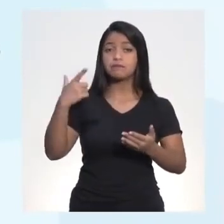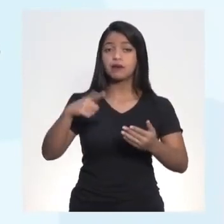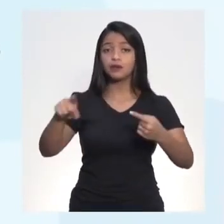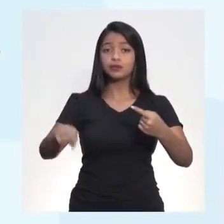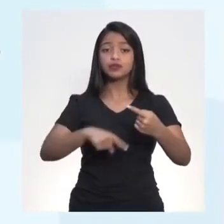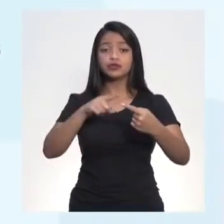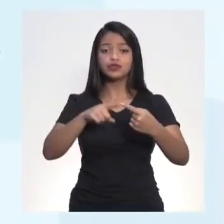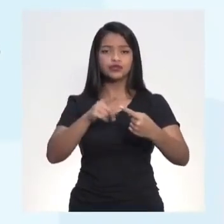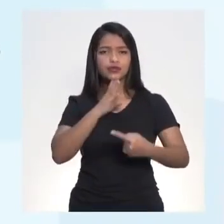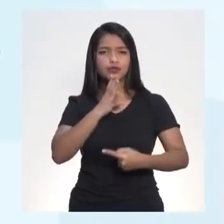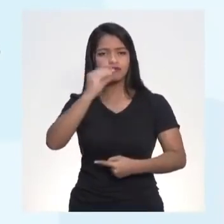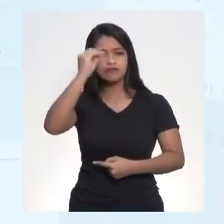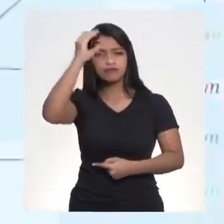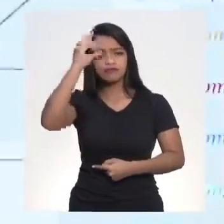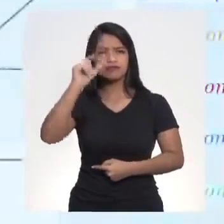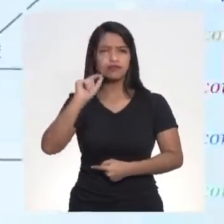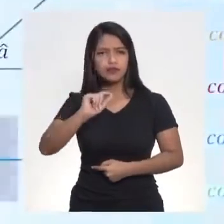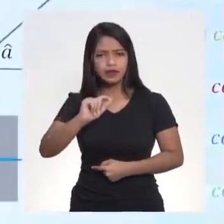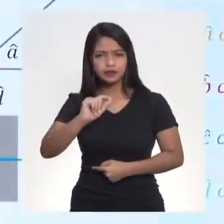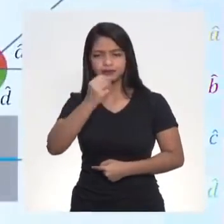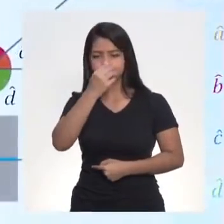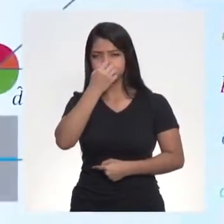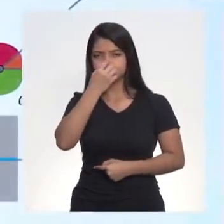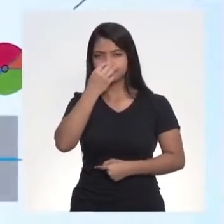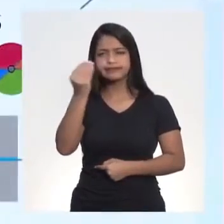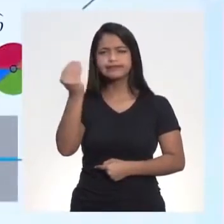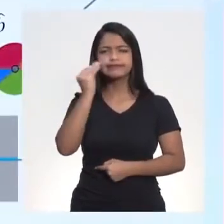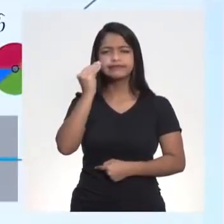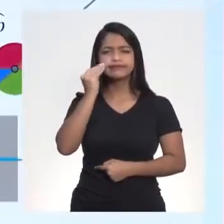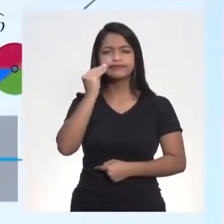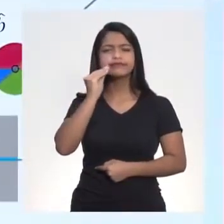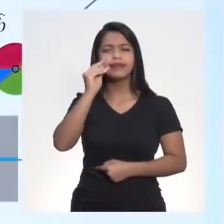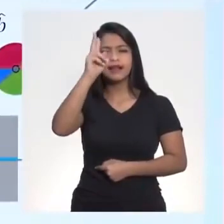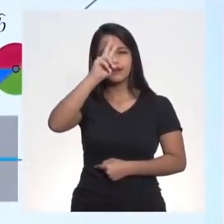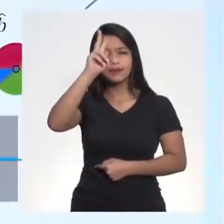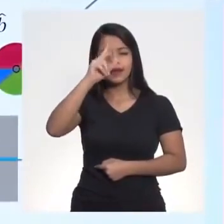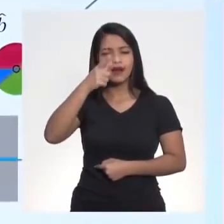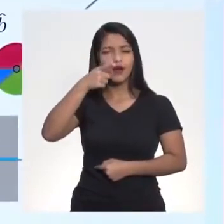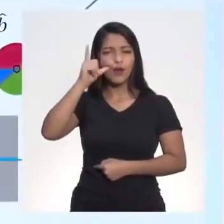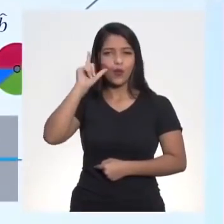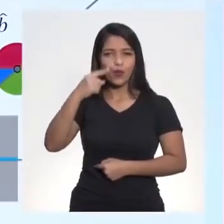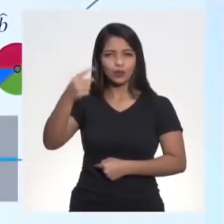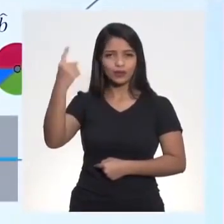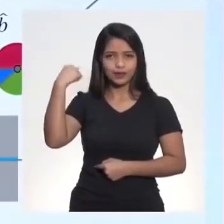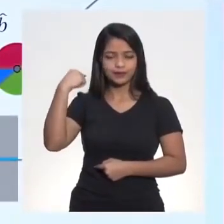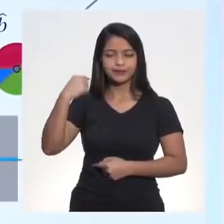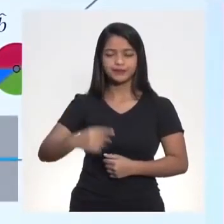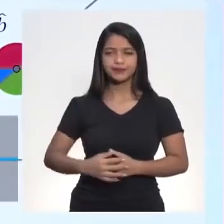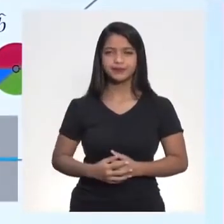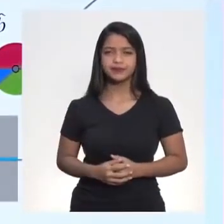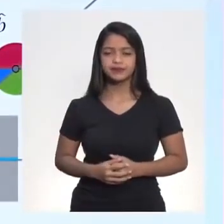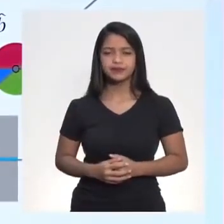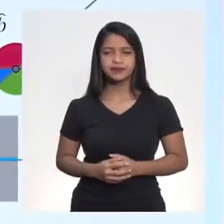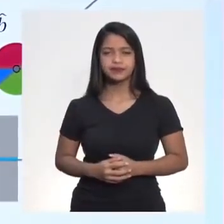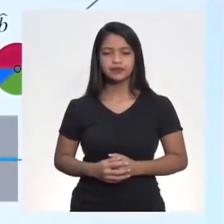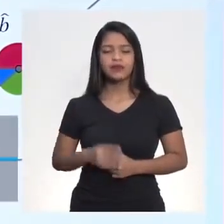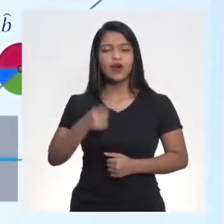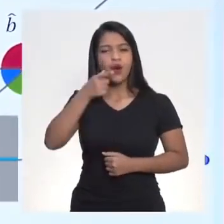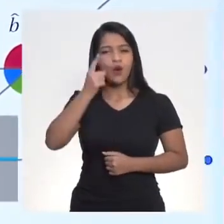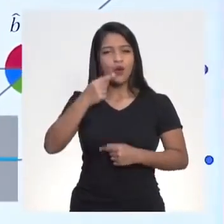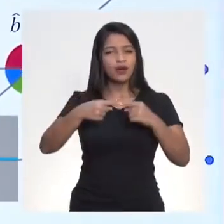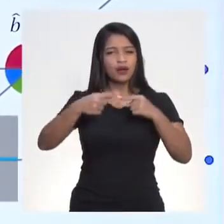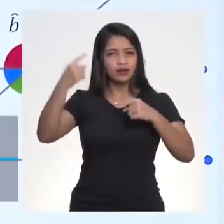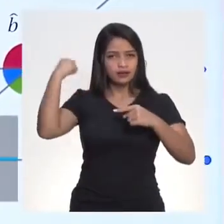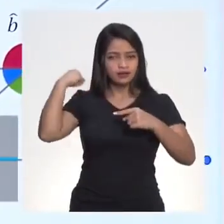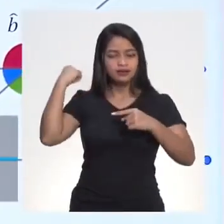definições. Tentar relembrar um pouco, né, a questão de ontem, Ale, do que foi